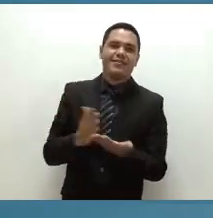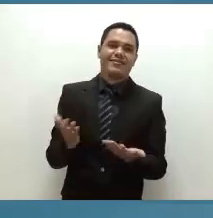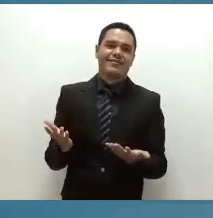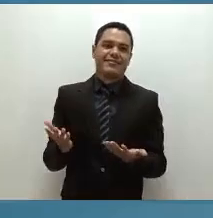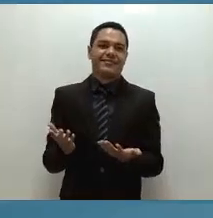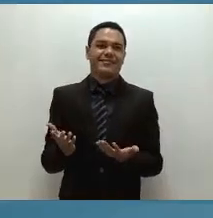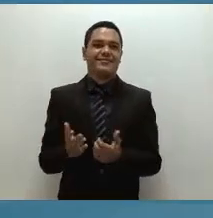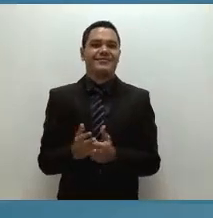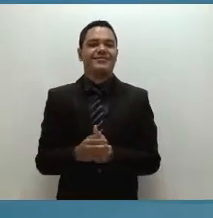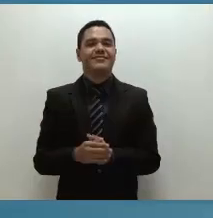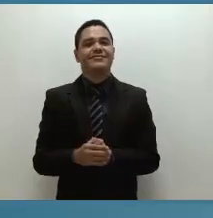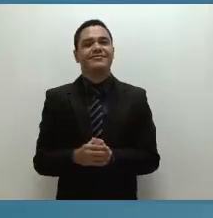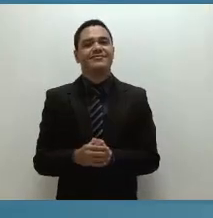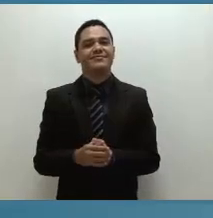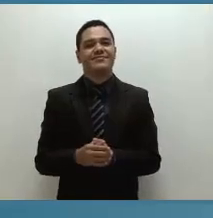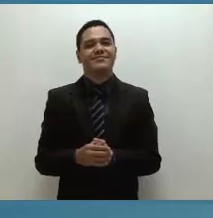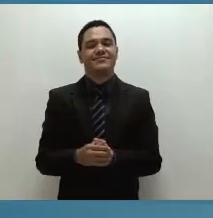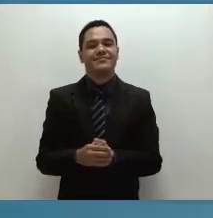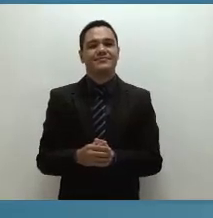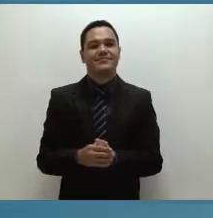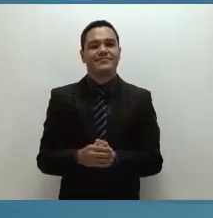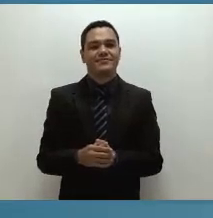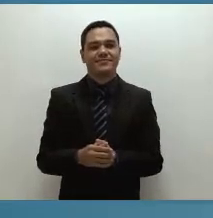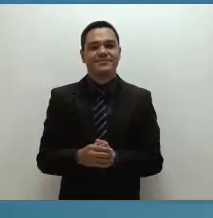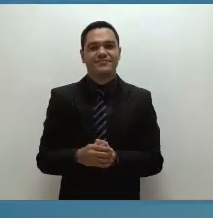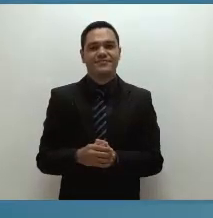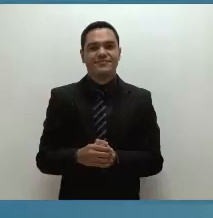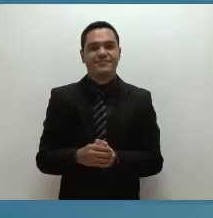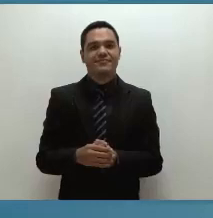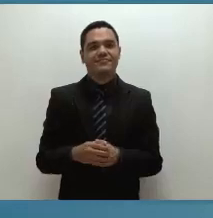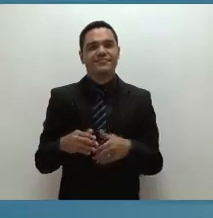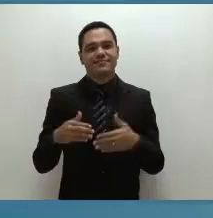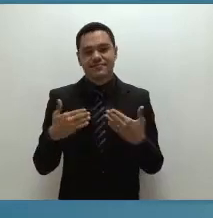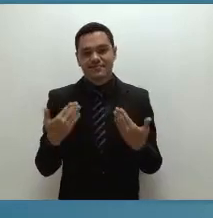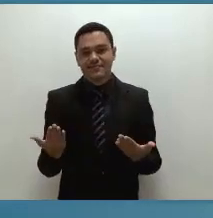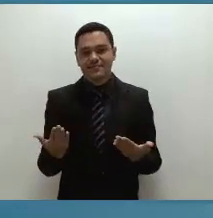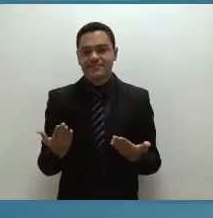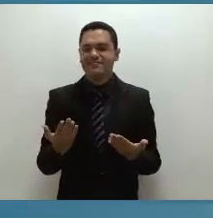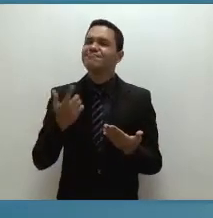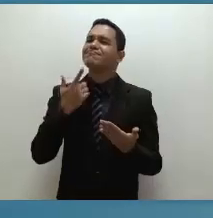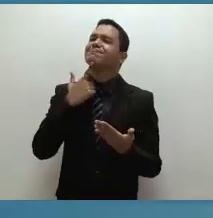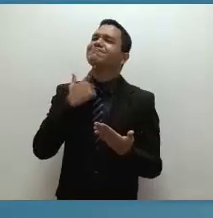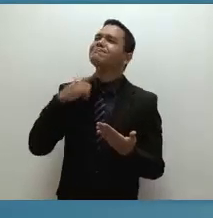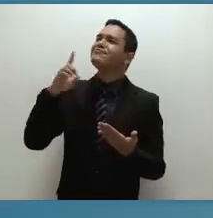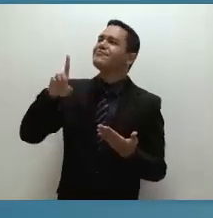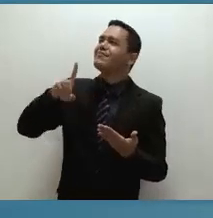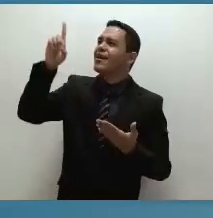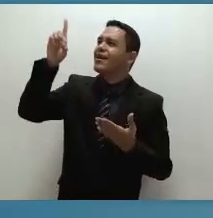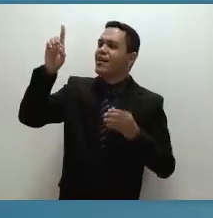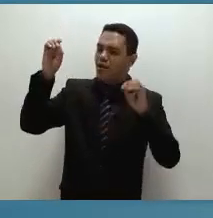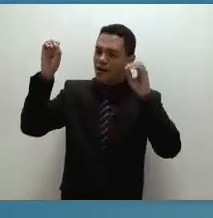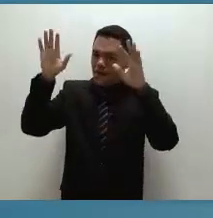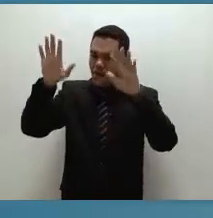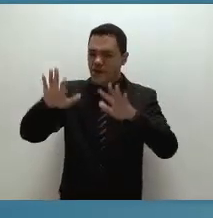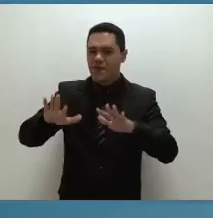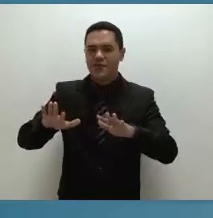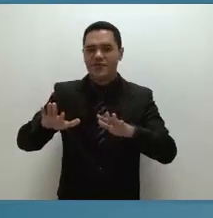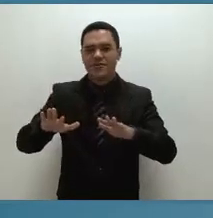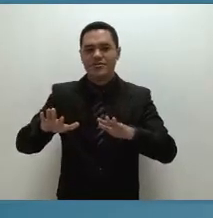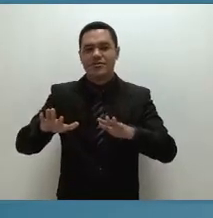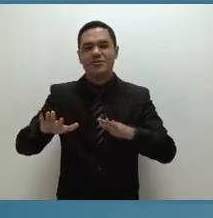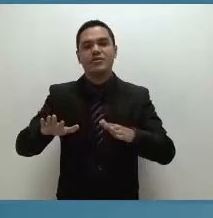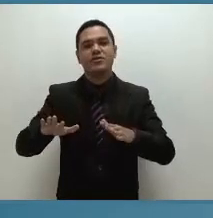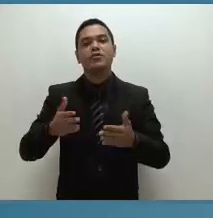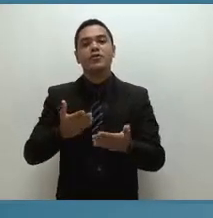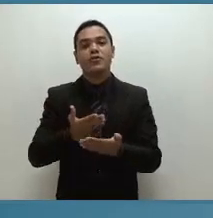Então, o que aconteceu hoje? A geração da vontade de que o modo de dar a